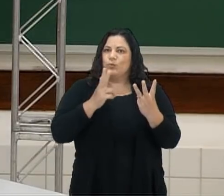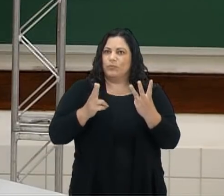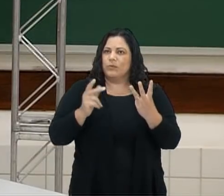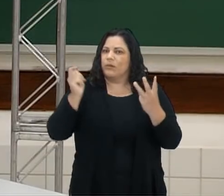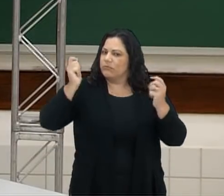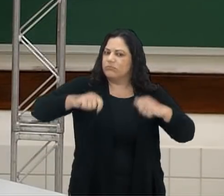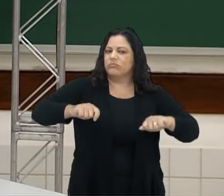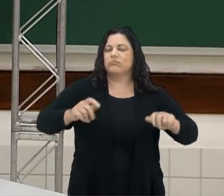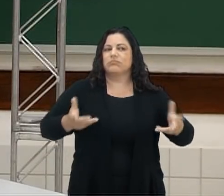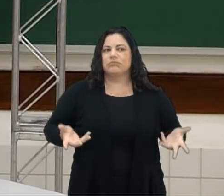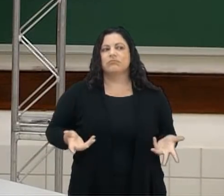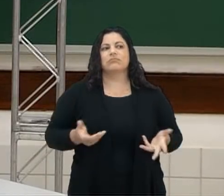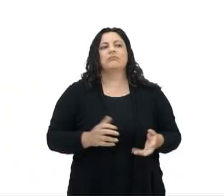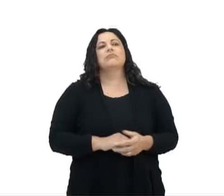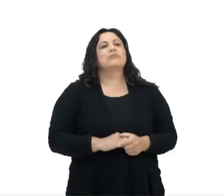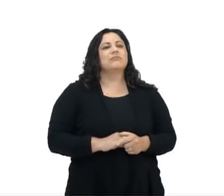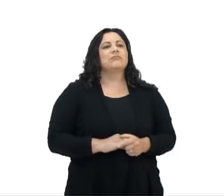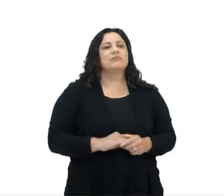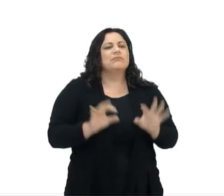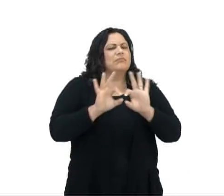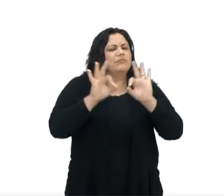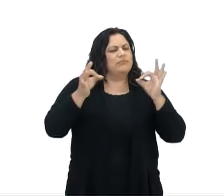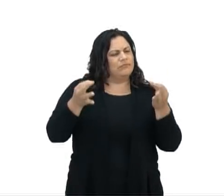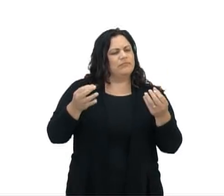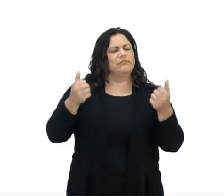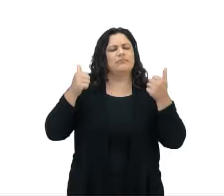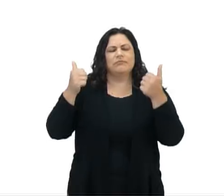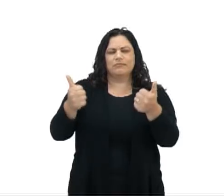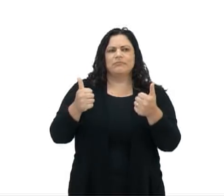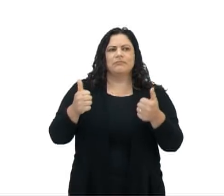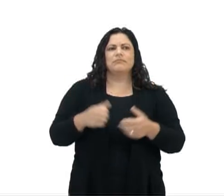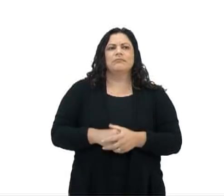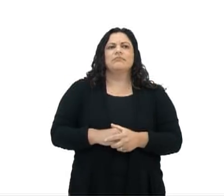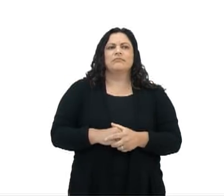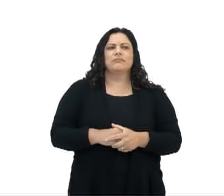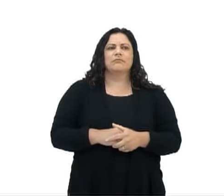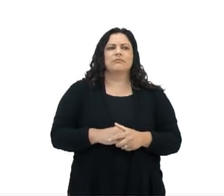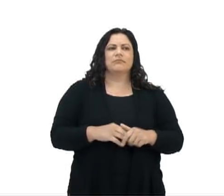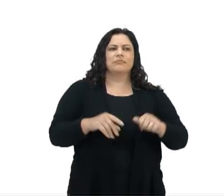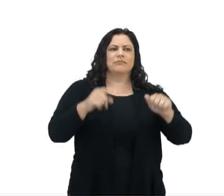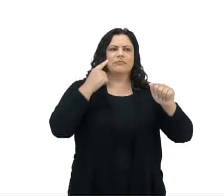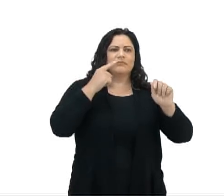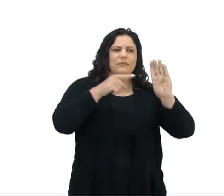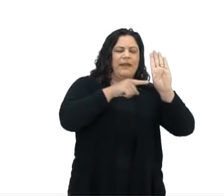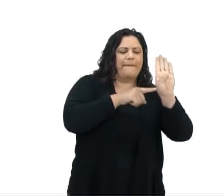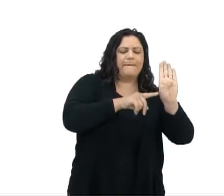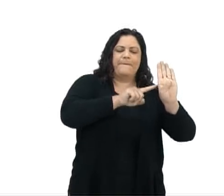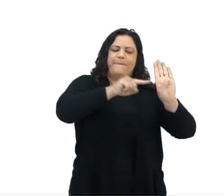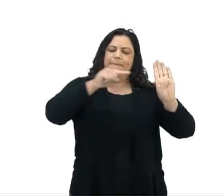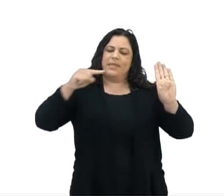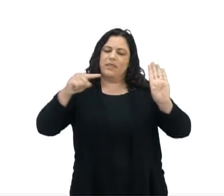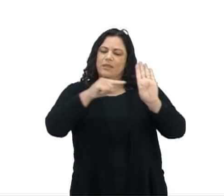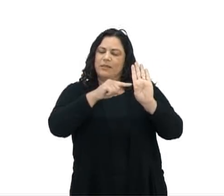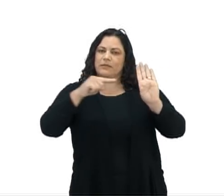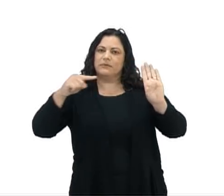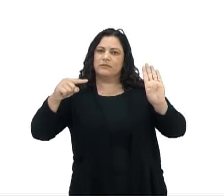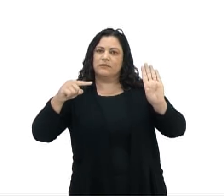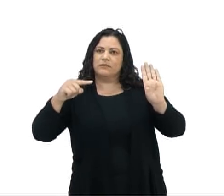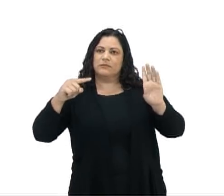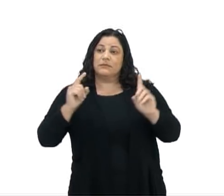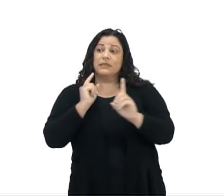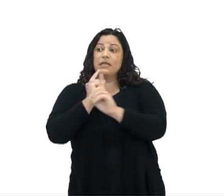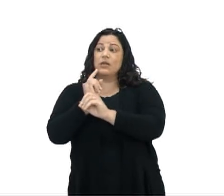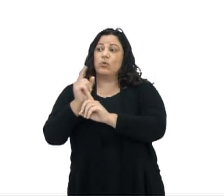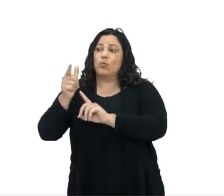certo? Bom, aqui está todos definidos os passos para vocês, ó. Com a ponta seca em B, trace um arco até encontrar ali o outro